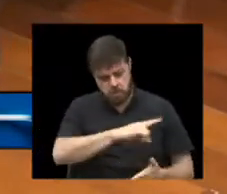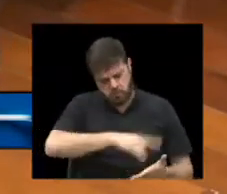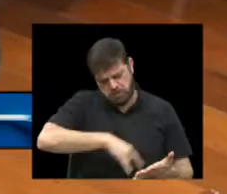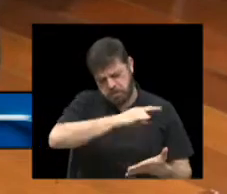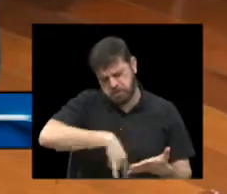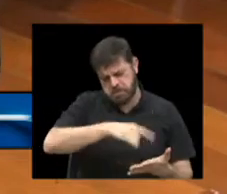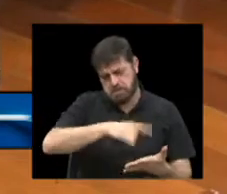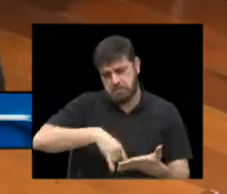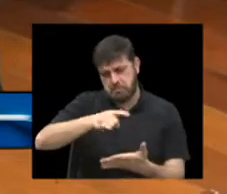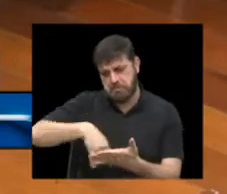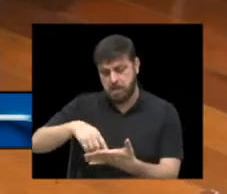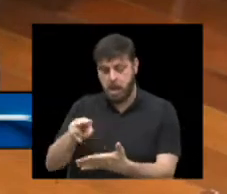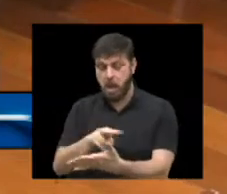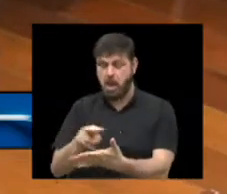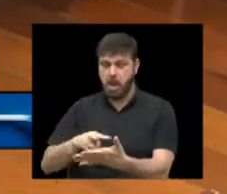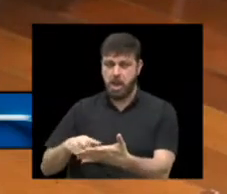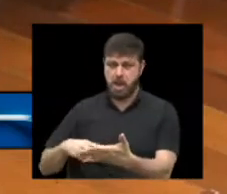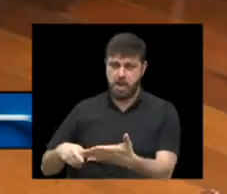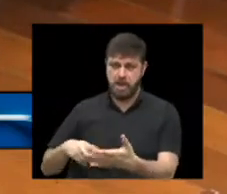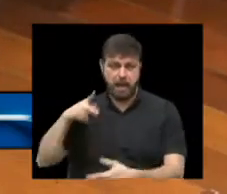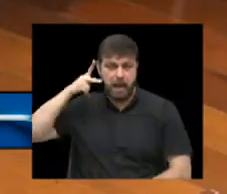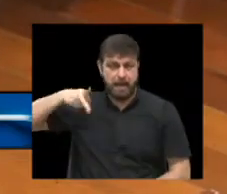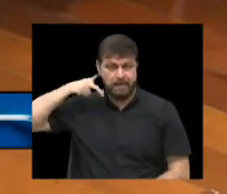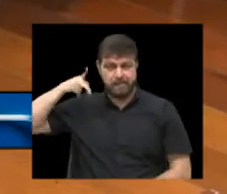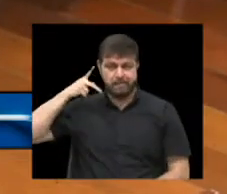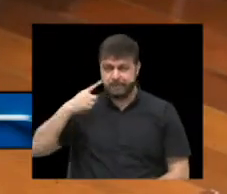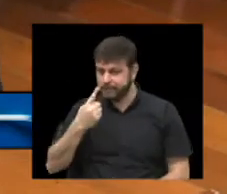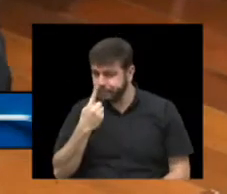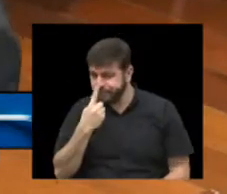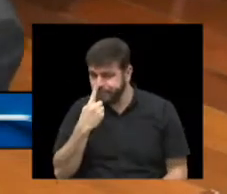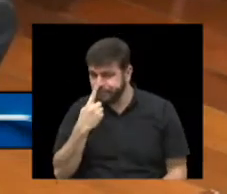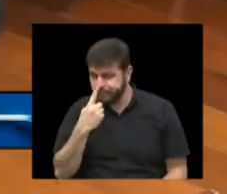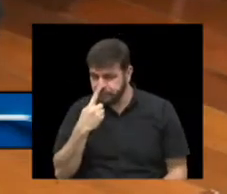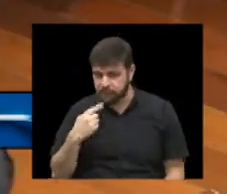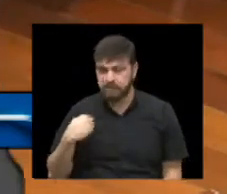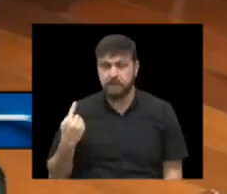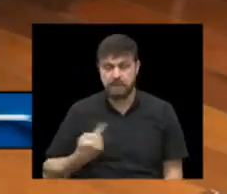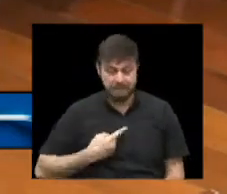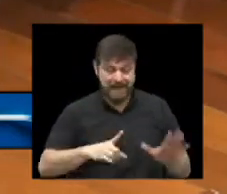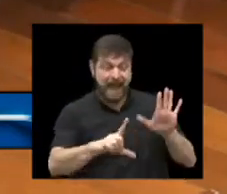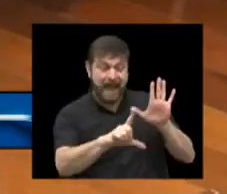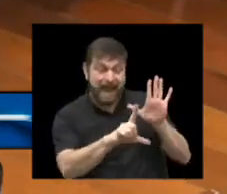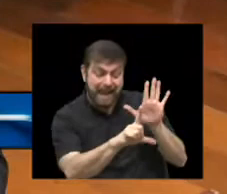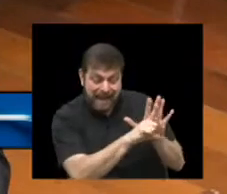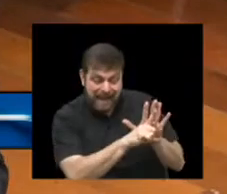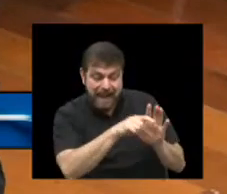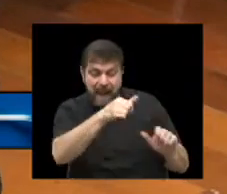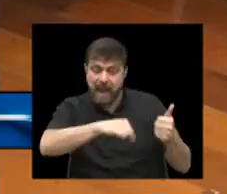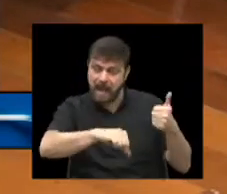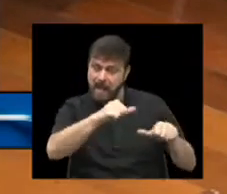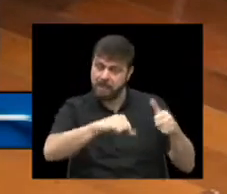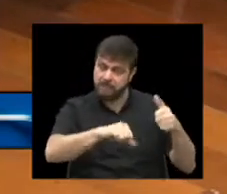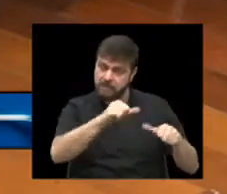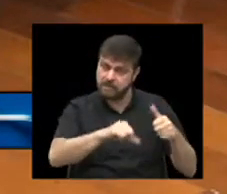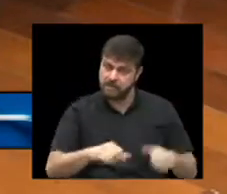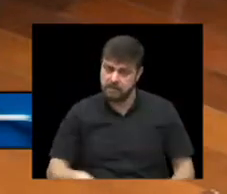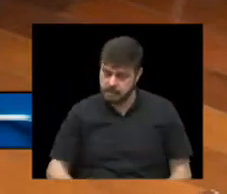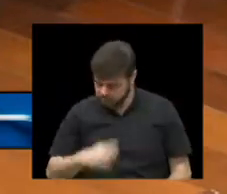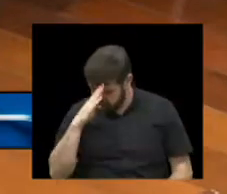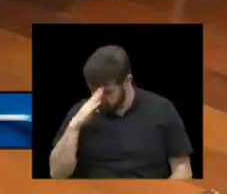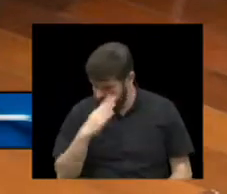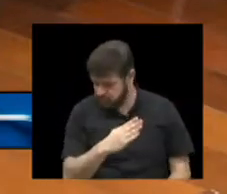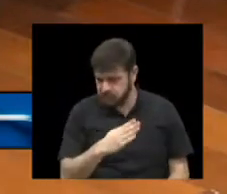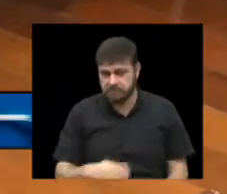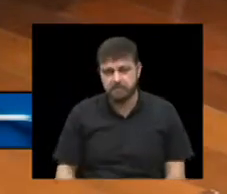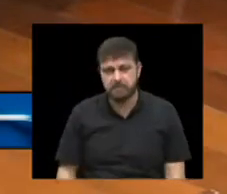aqui políticas, ou não é verdade? Nós já fizemos um monte de moções aqui política. Agora, nós